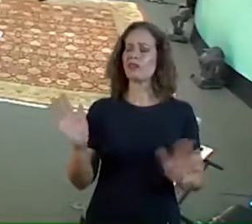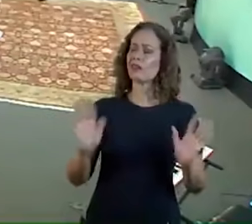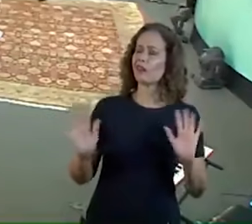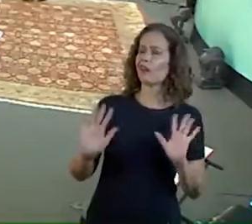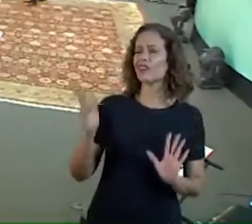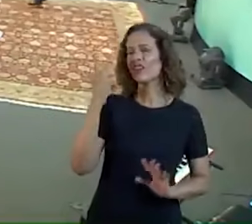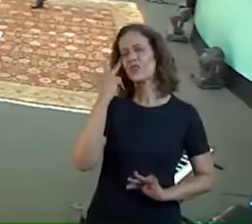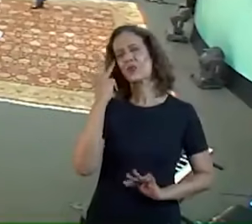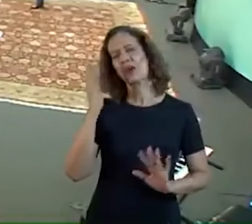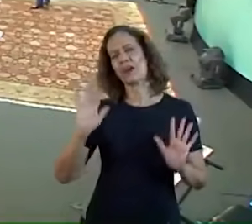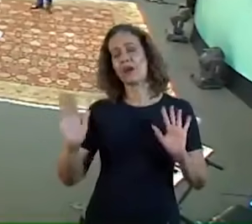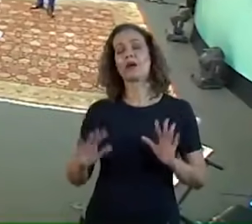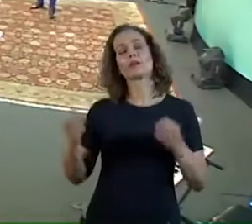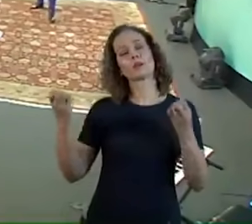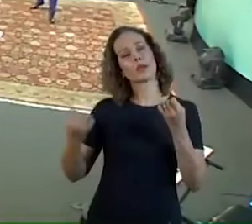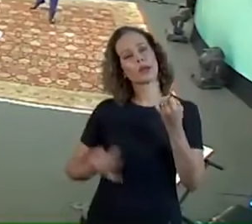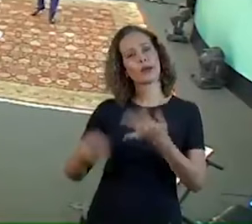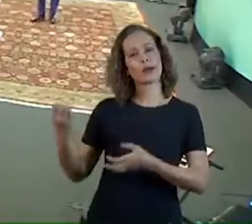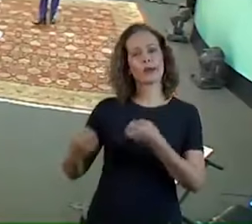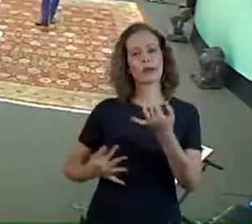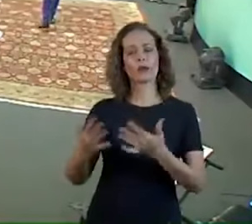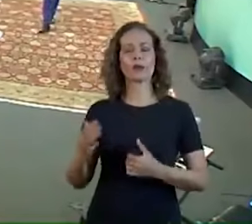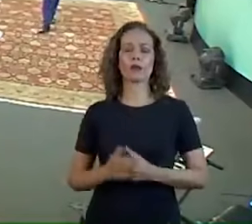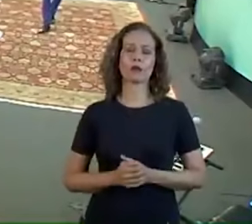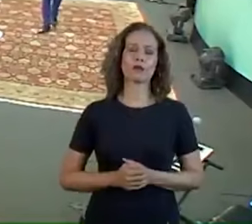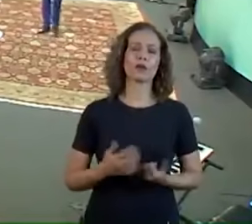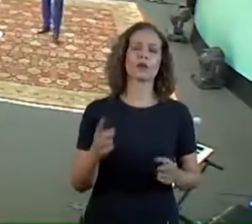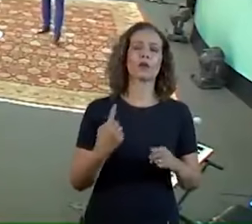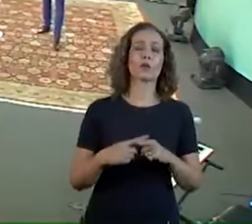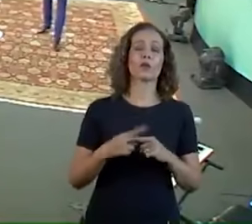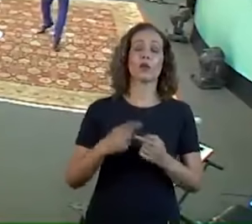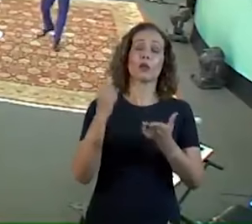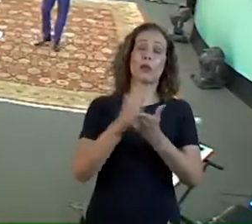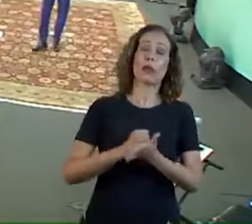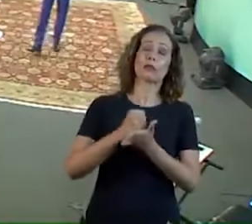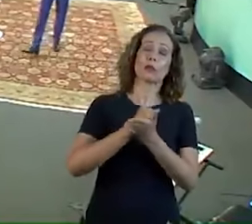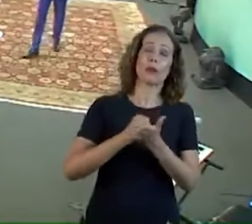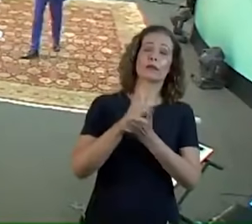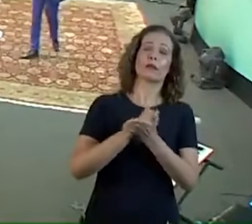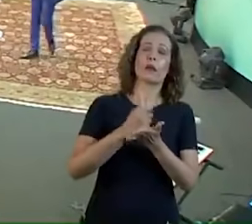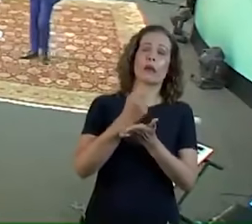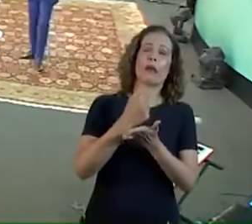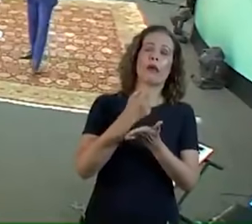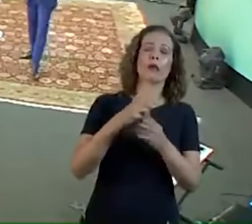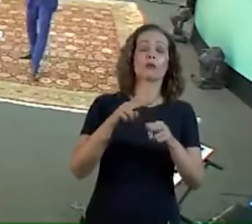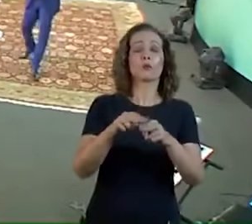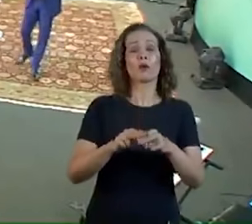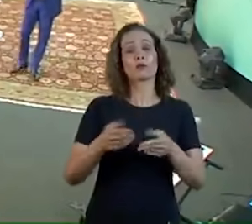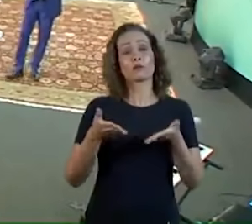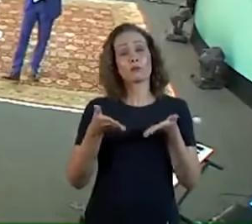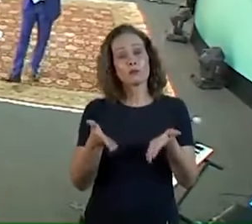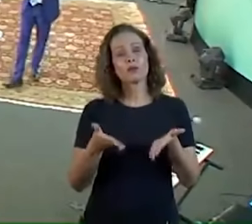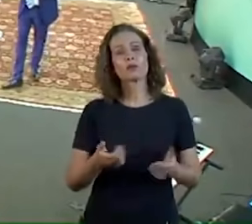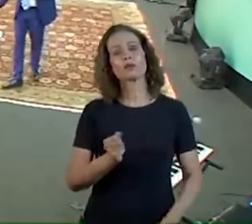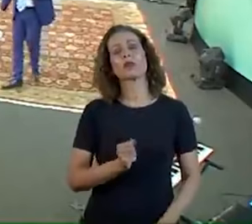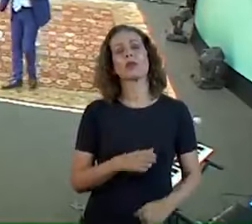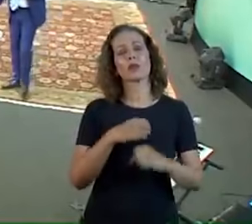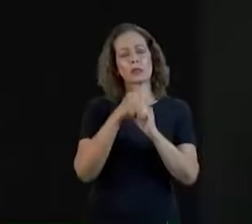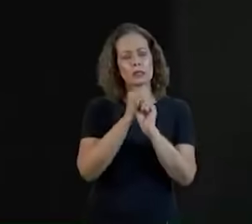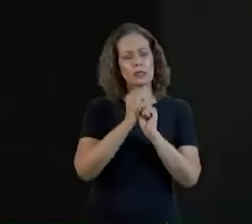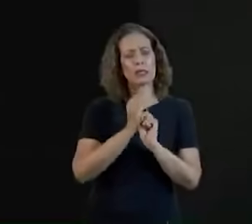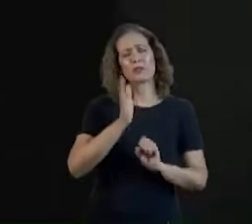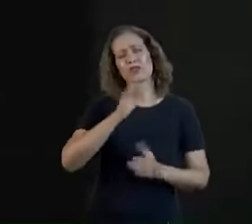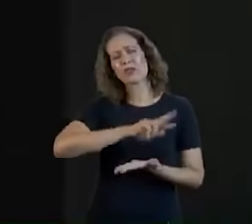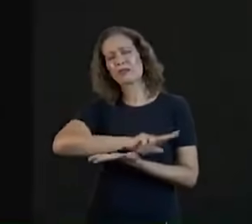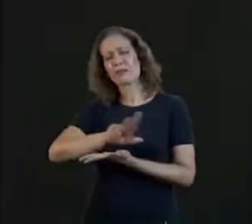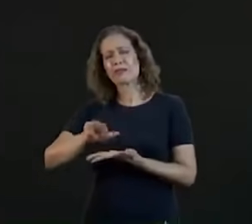normal. Aí eu explicava: eu tomei muito remédio, então esse sopro, eu já fiz vários exames, eu não estou para morrer,